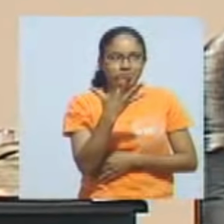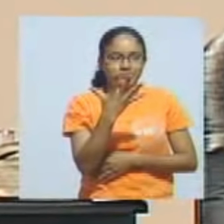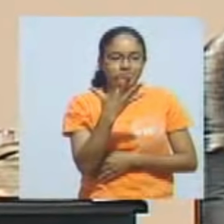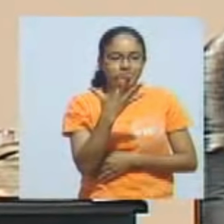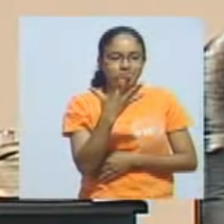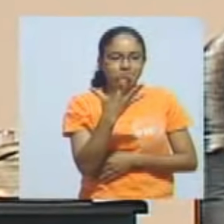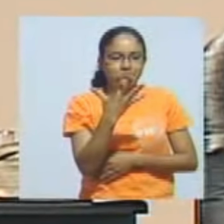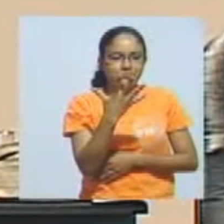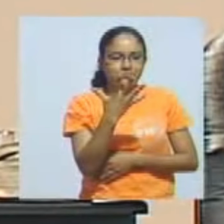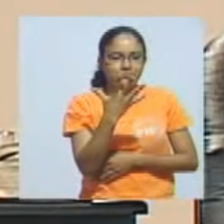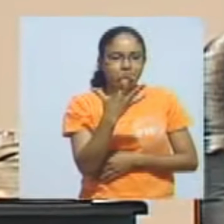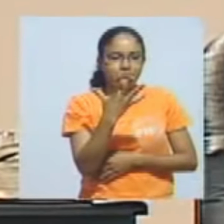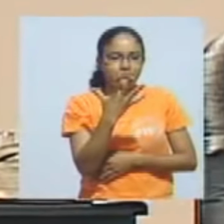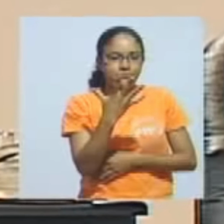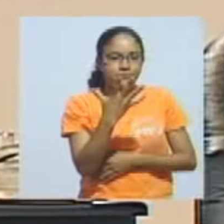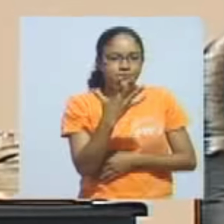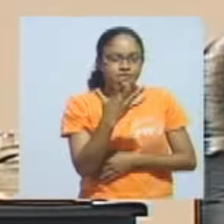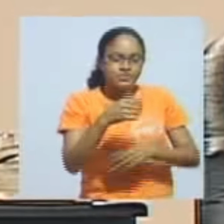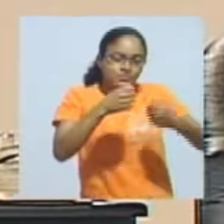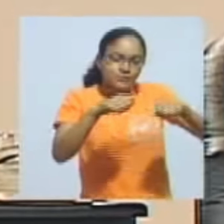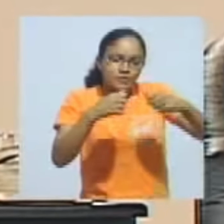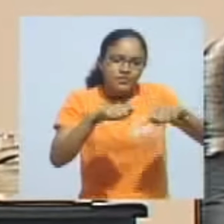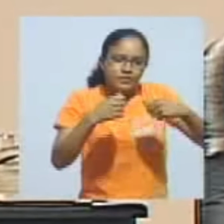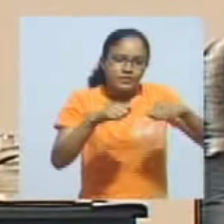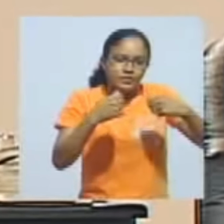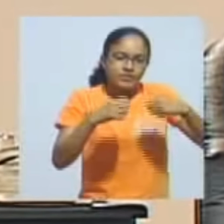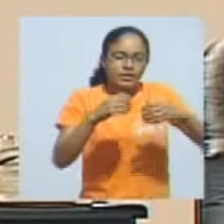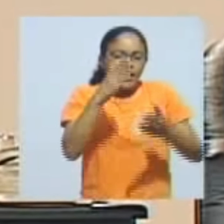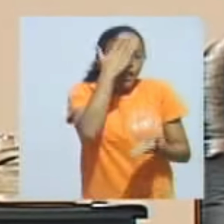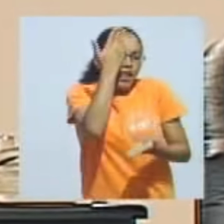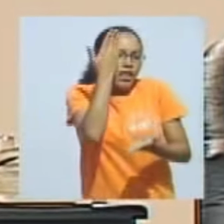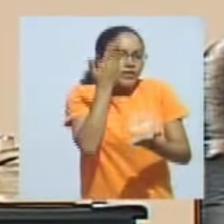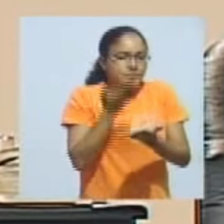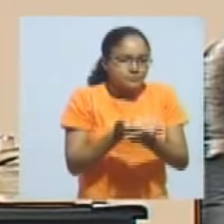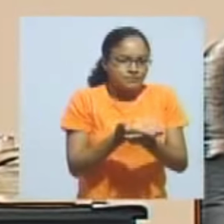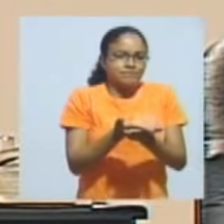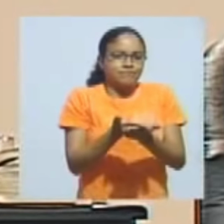a meta, o propósito voltado para Deus,